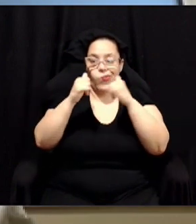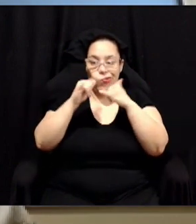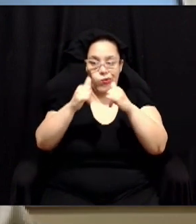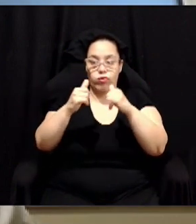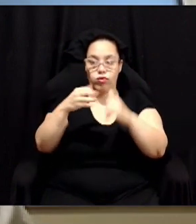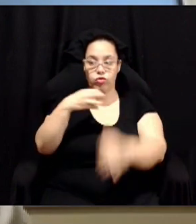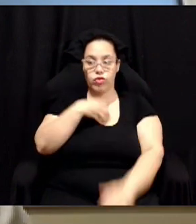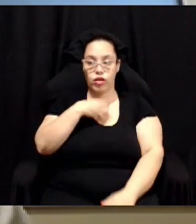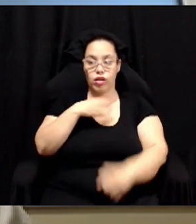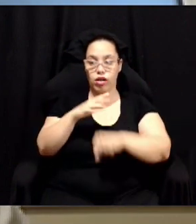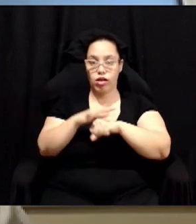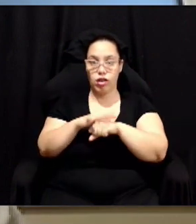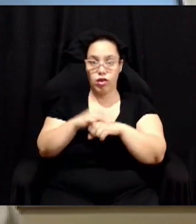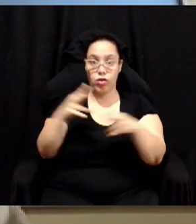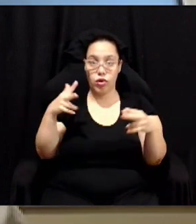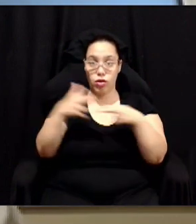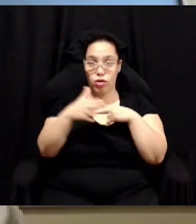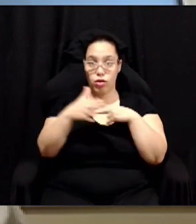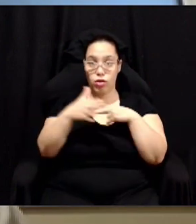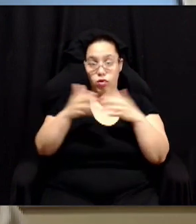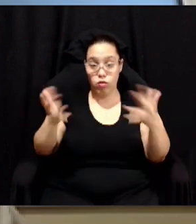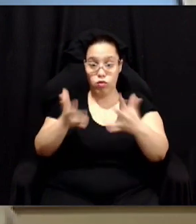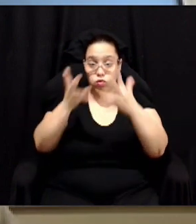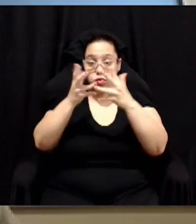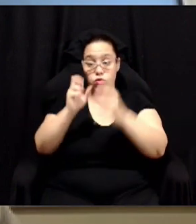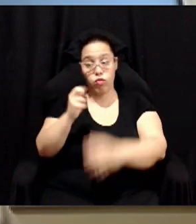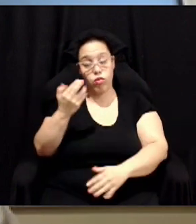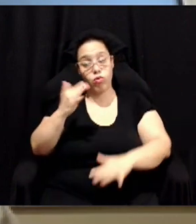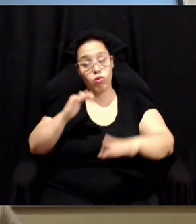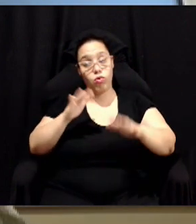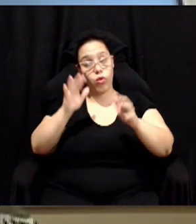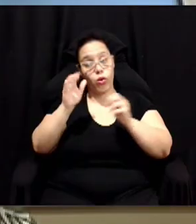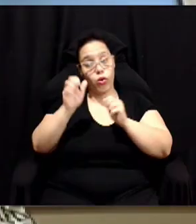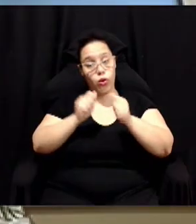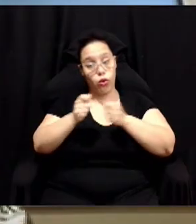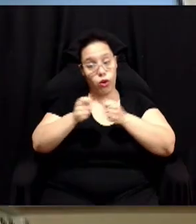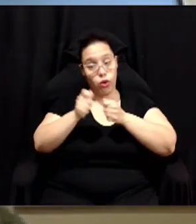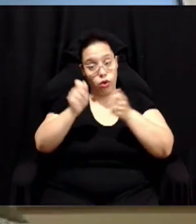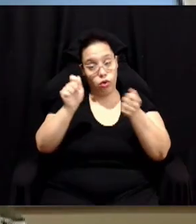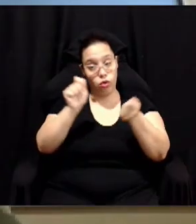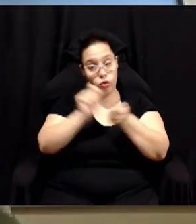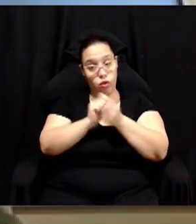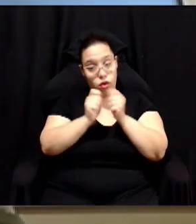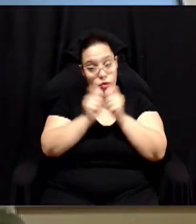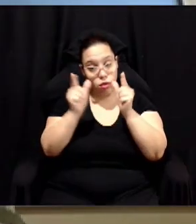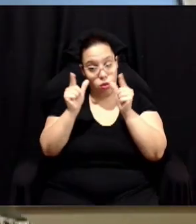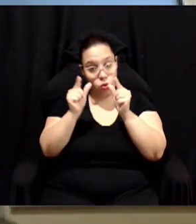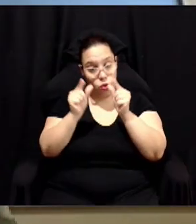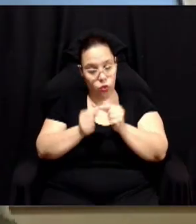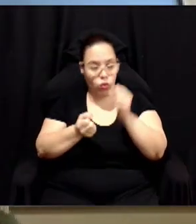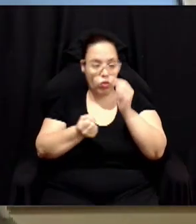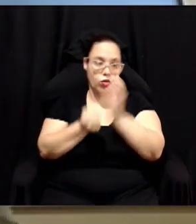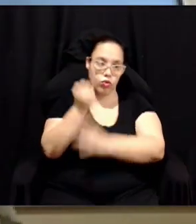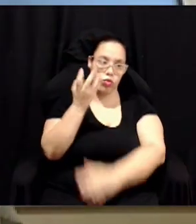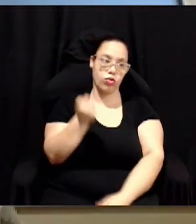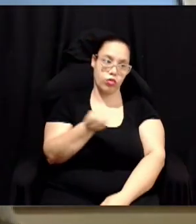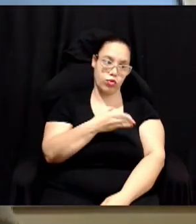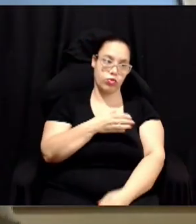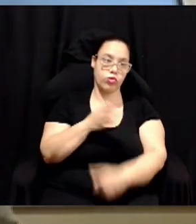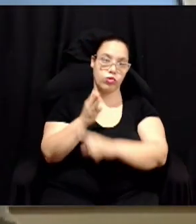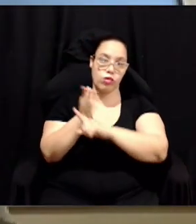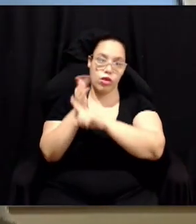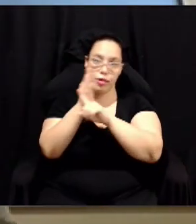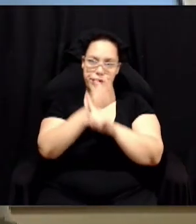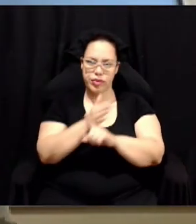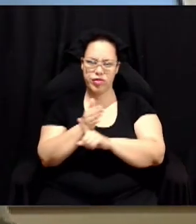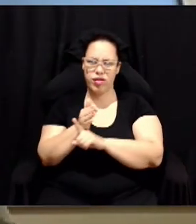doença, bloqueando esses impulsos ou então modulando, regulando eles. Está surgindo uma nova tecnologia, quer dizer,